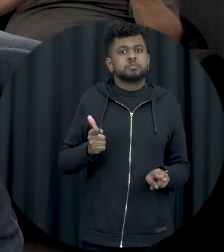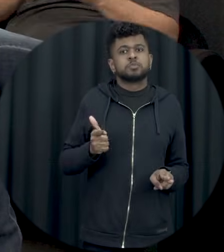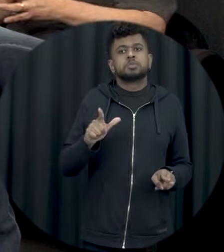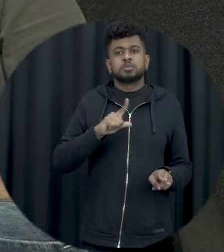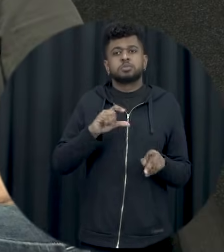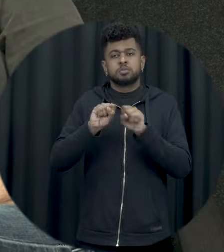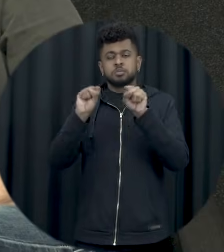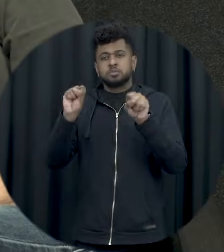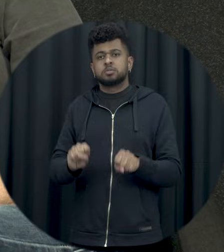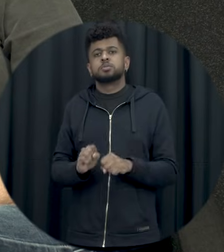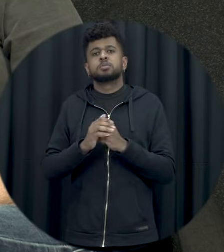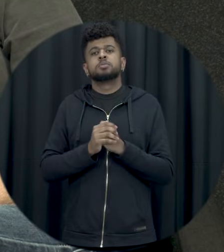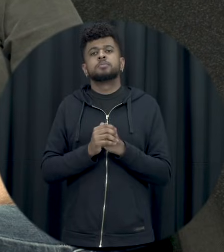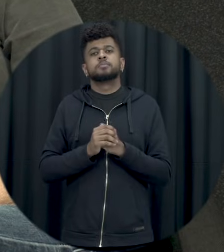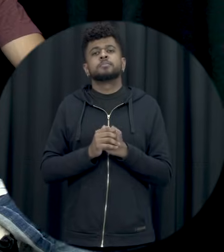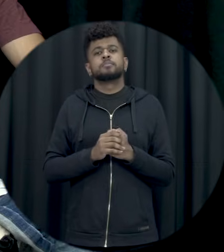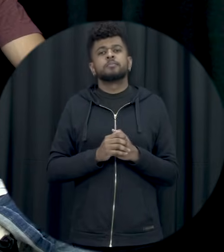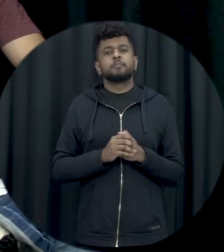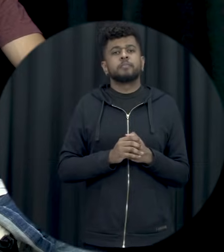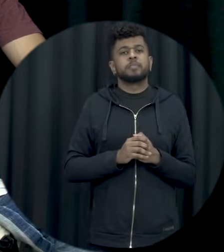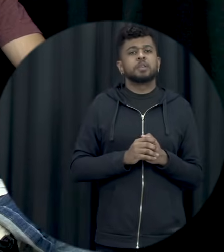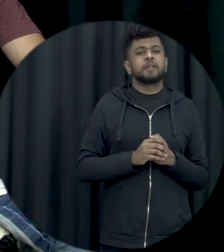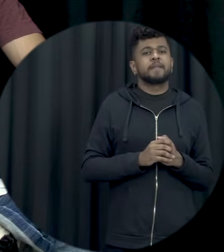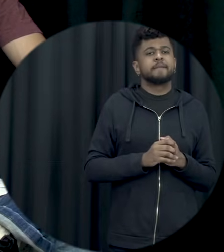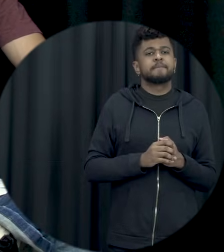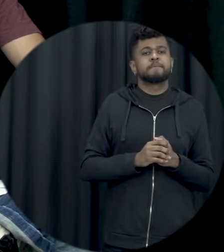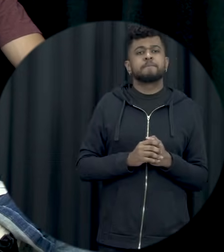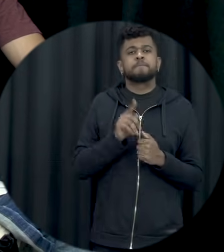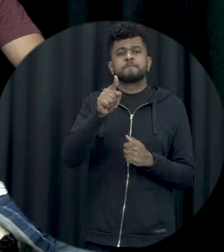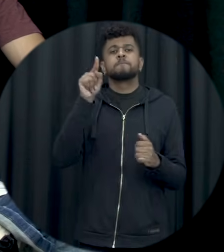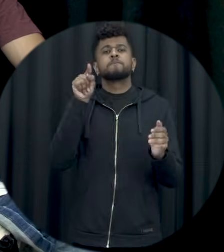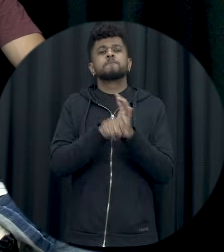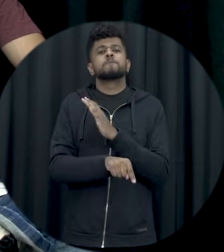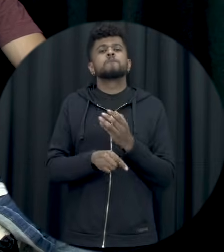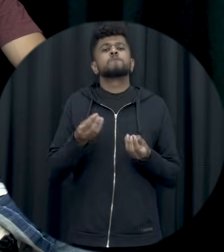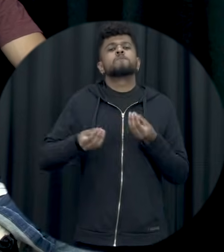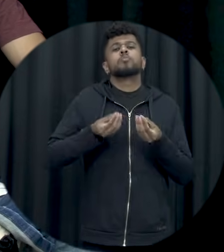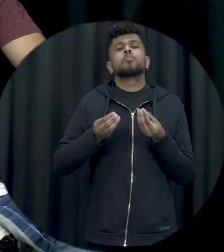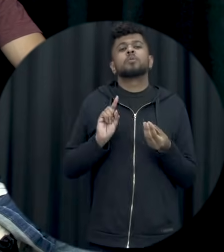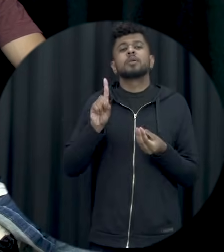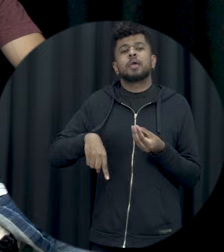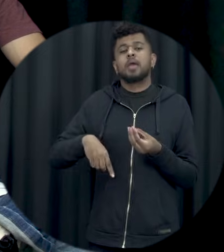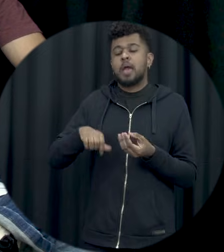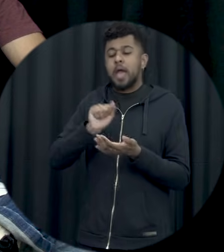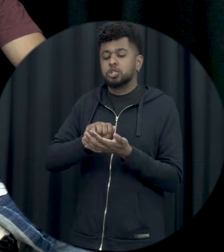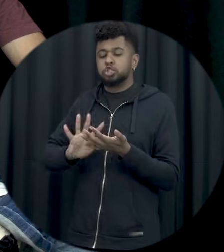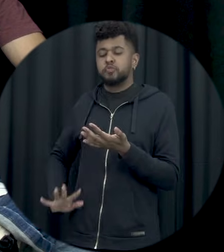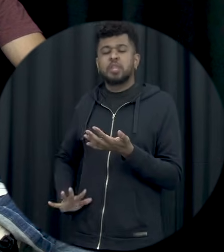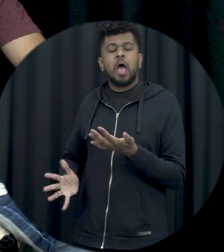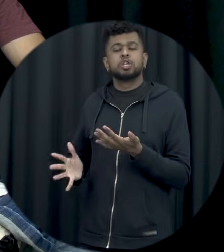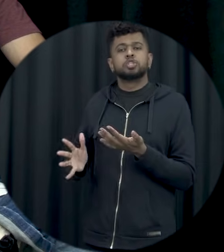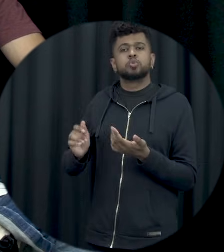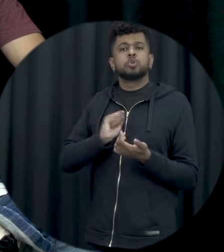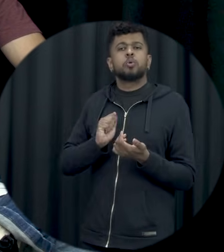sistema italiano daqueles anos. Bacana, eu fiquei até curioso de lhe perguntar, mas como é a atividade do antropólogo, né, em campo,